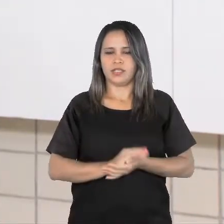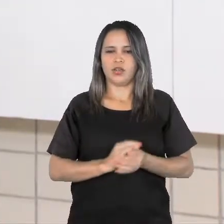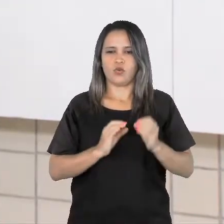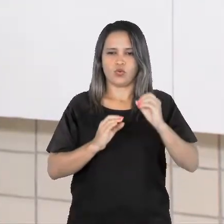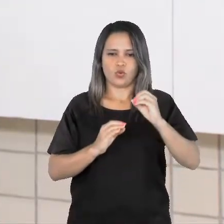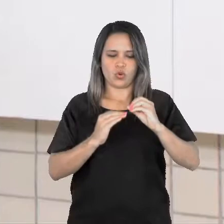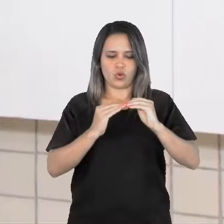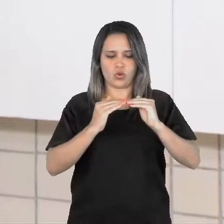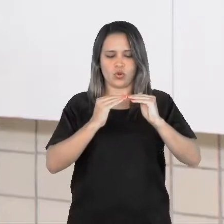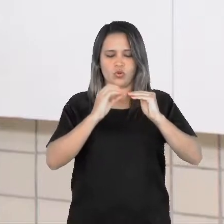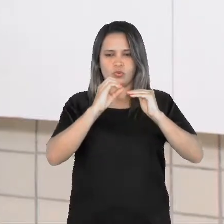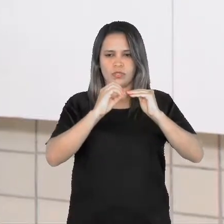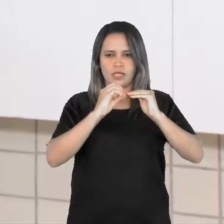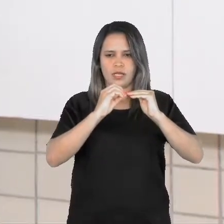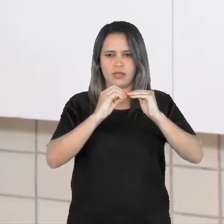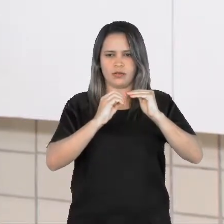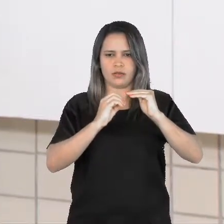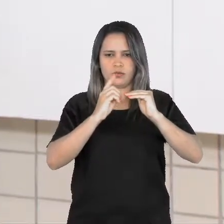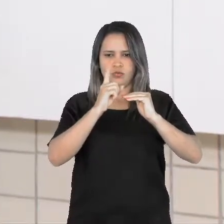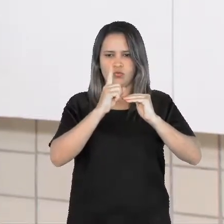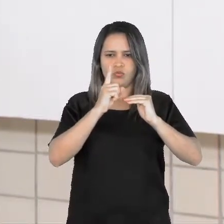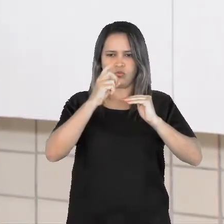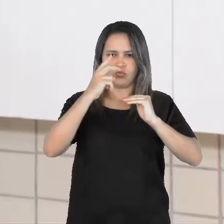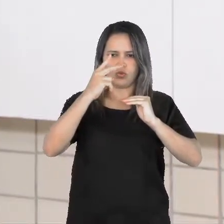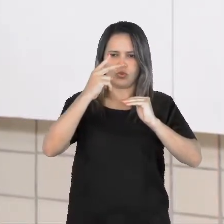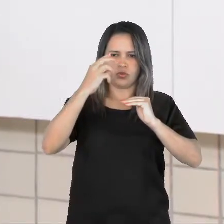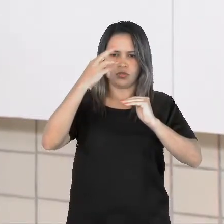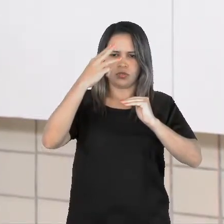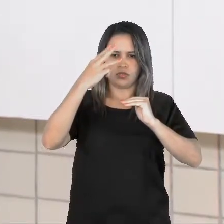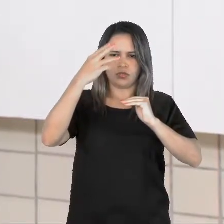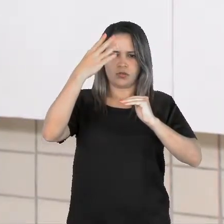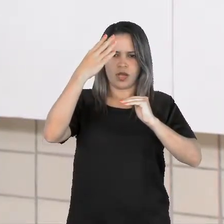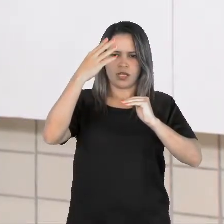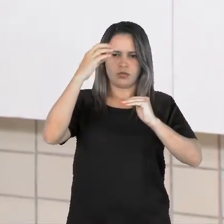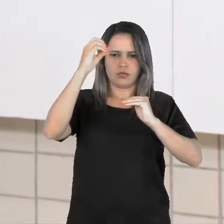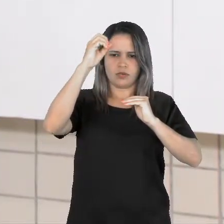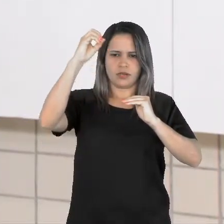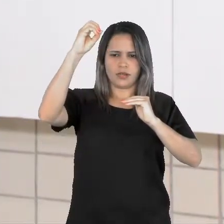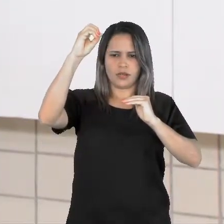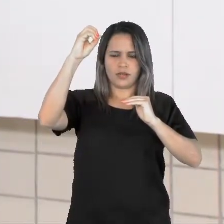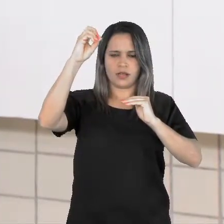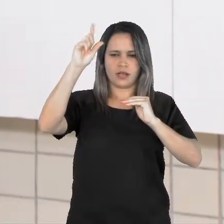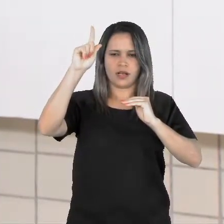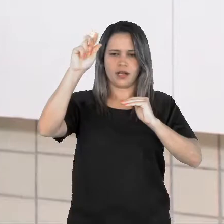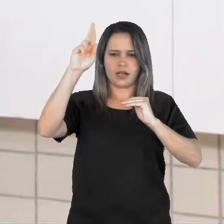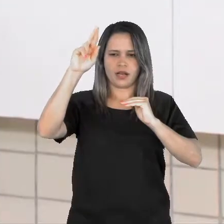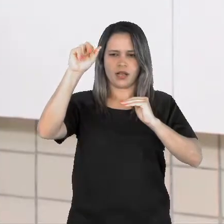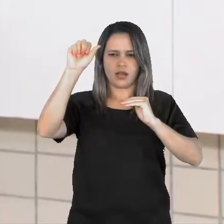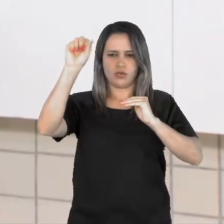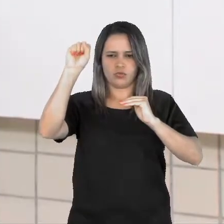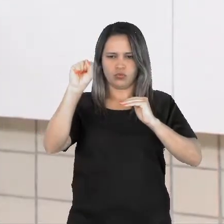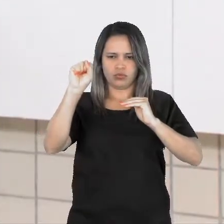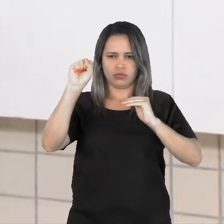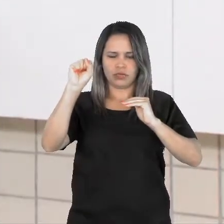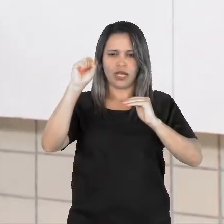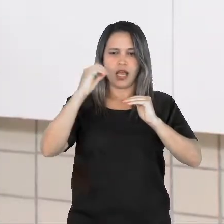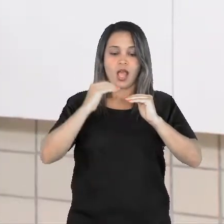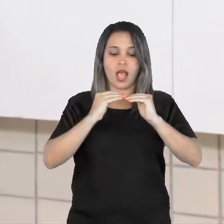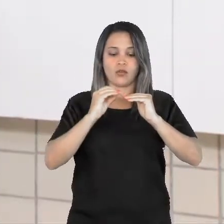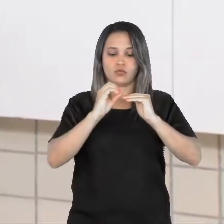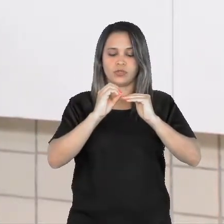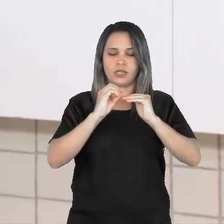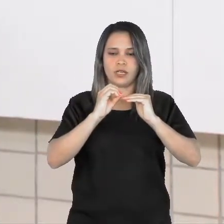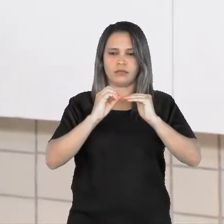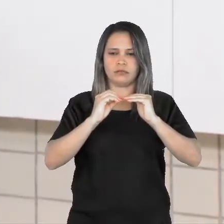aqui, aí começa 1 grau, 2 graus, 3 graus, 4 graus e até, né, vai subindo. O 0 está aqui, abaixo de